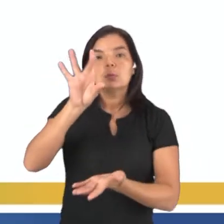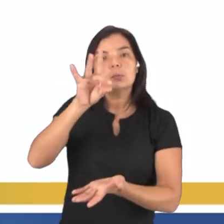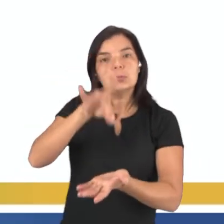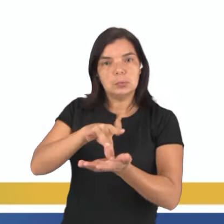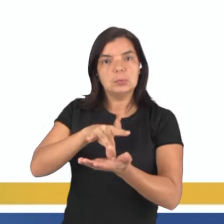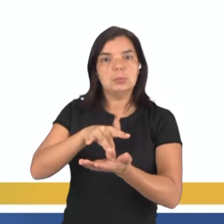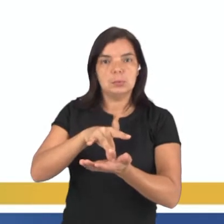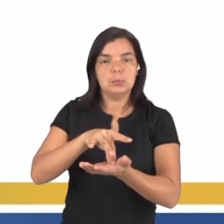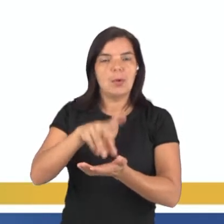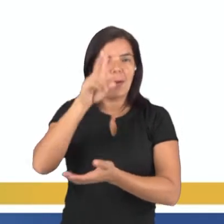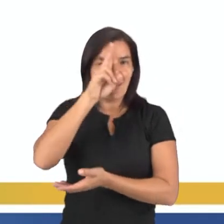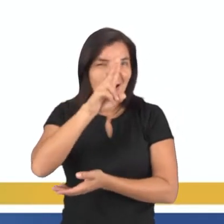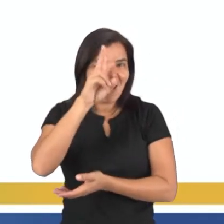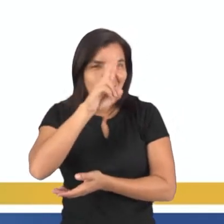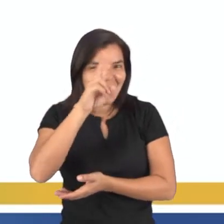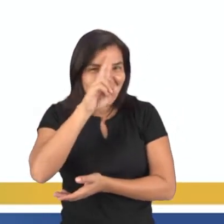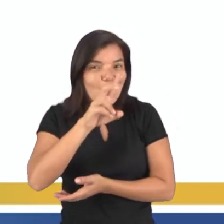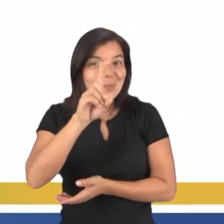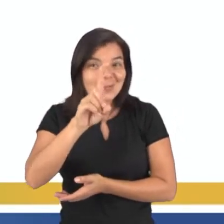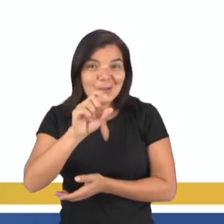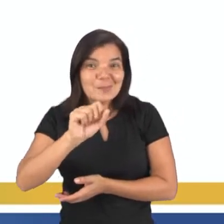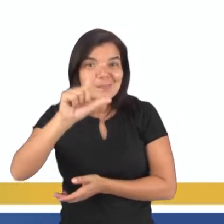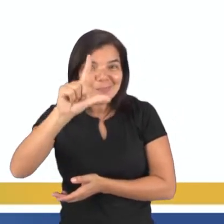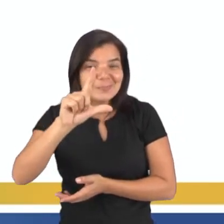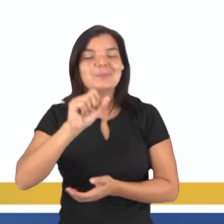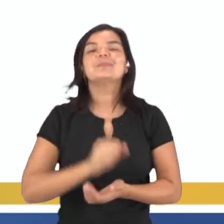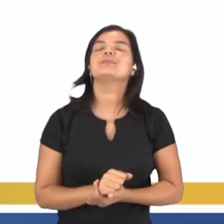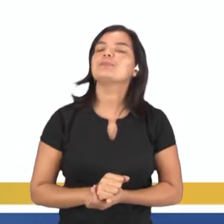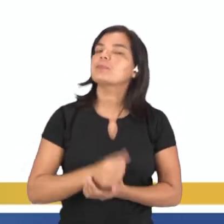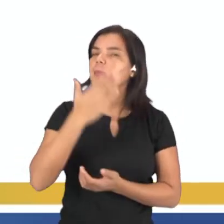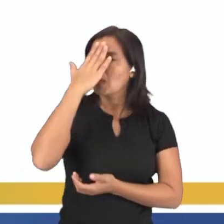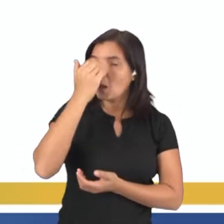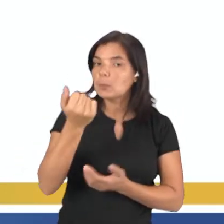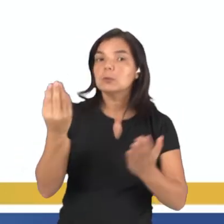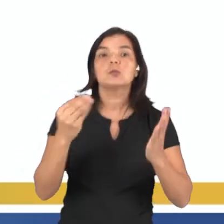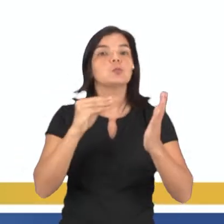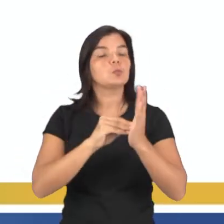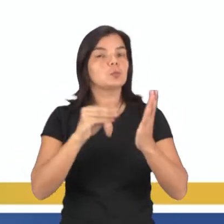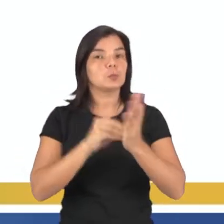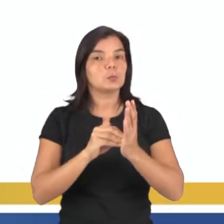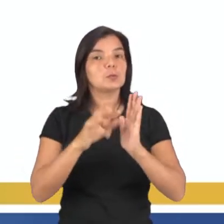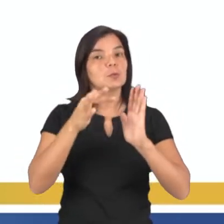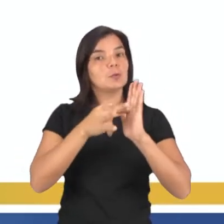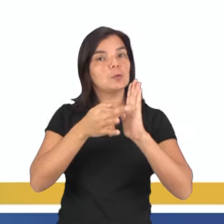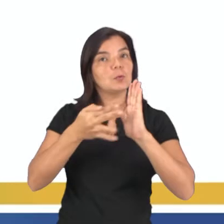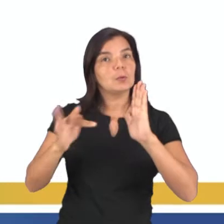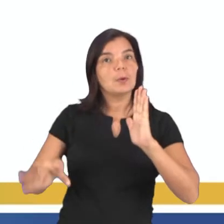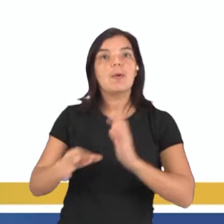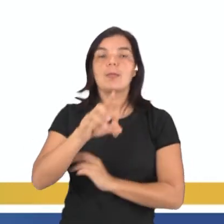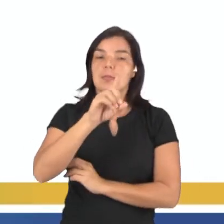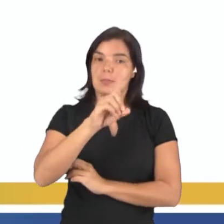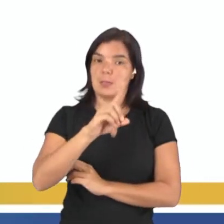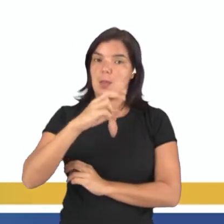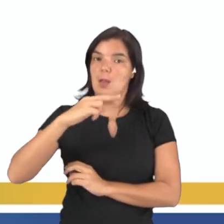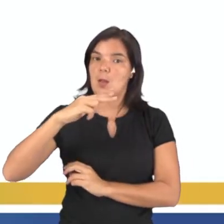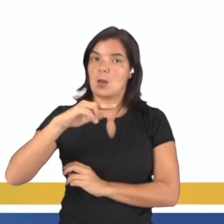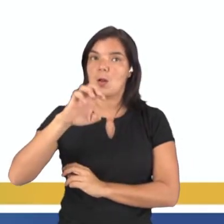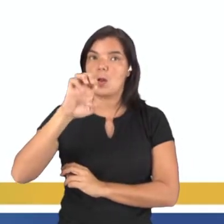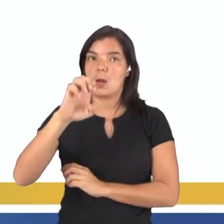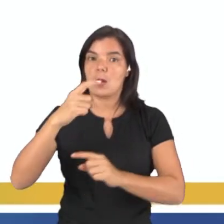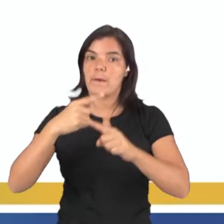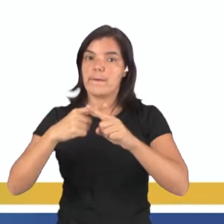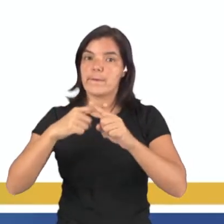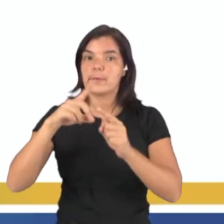real, lembra a medida real? Medida real é o D grande. Aplicamos a fórmula D é igual a